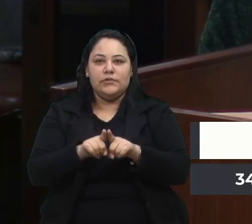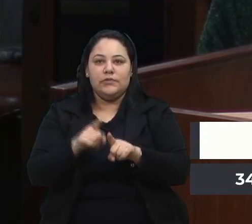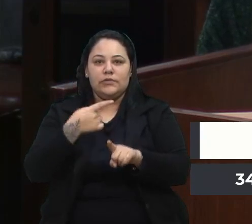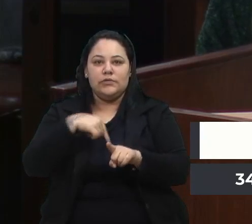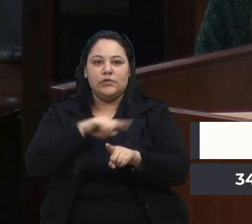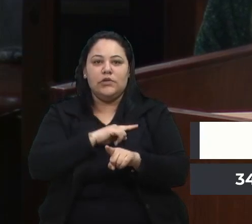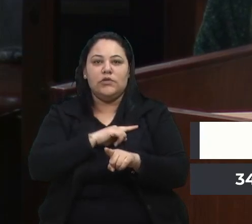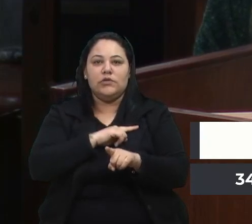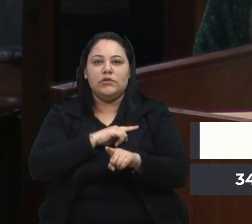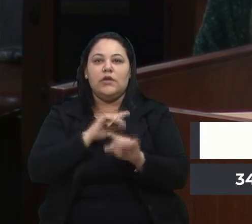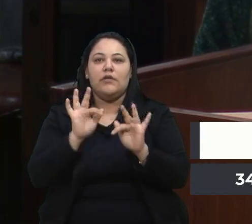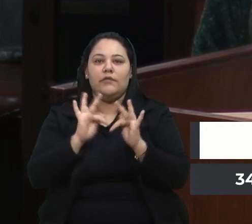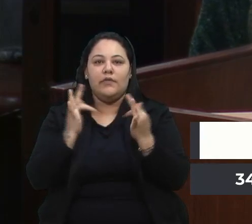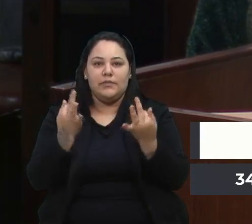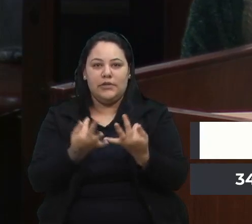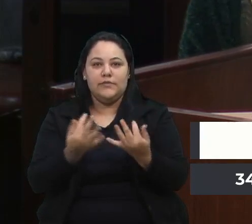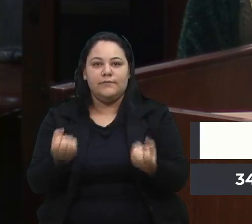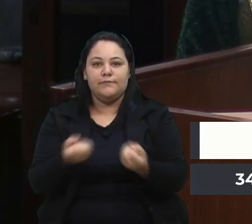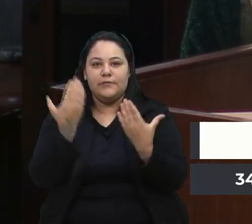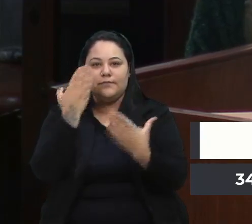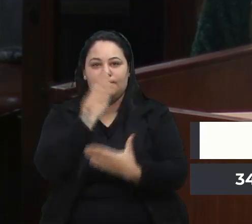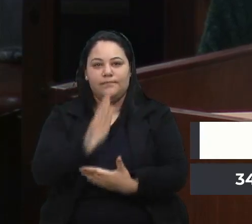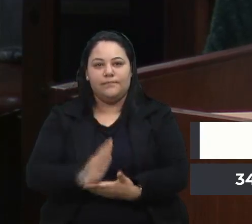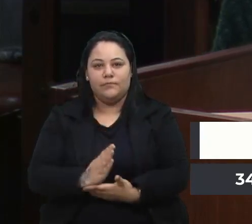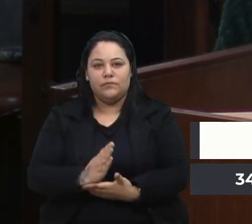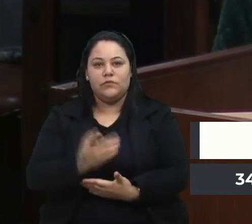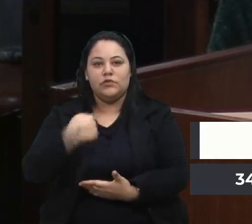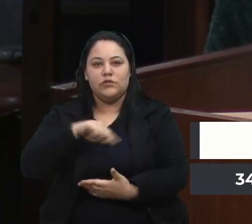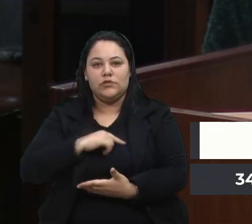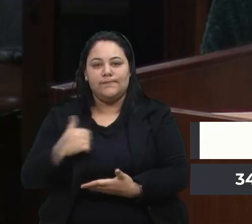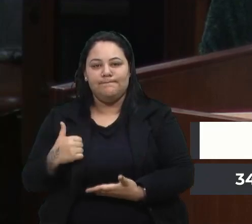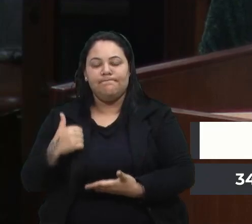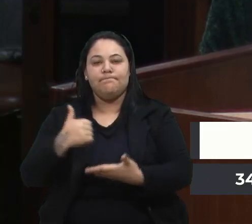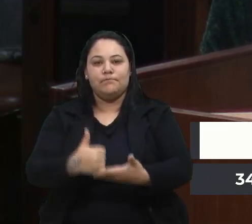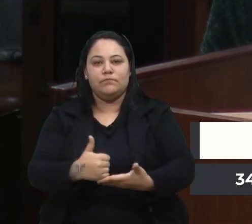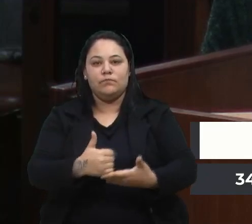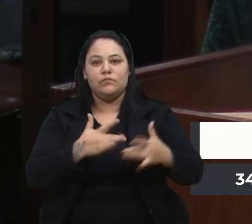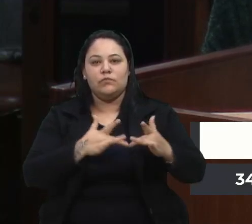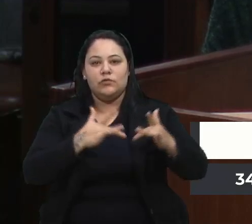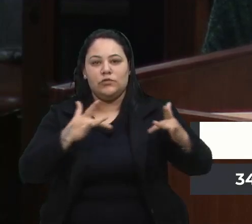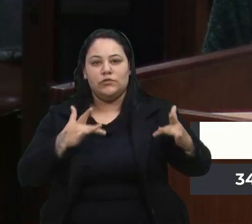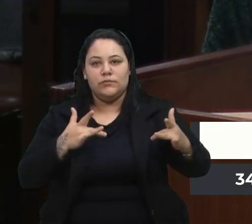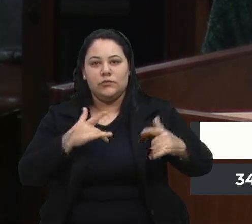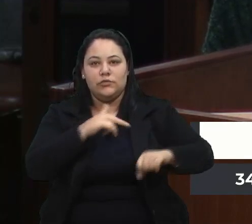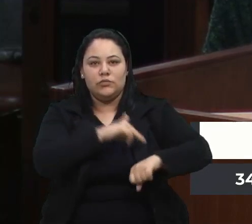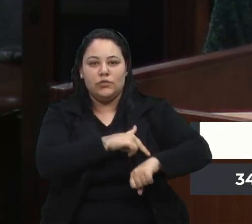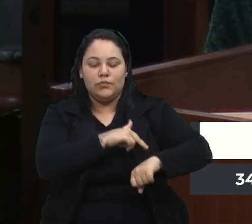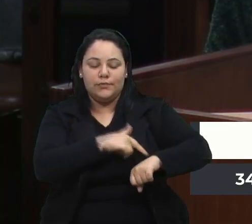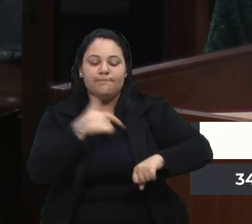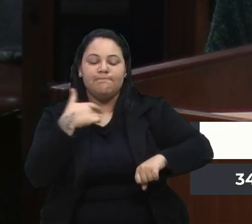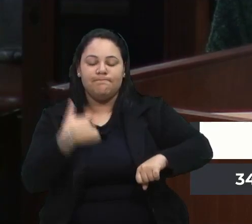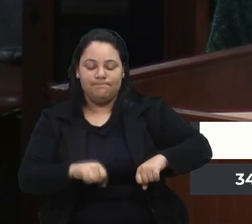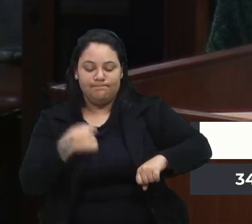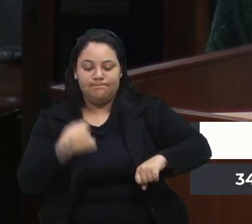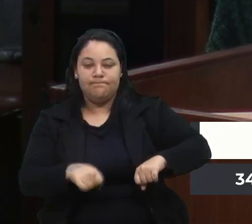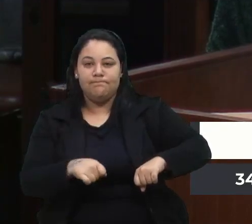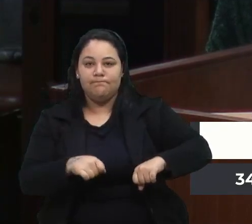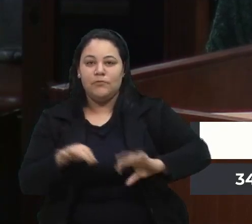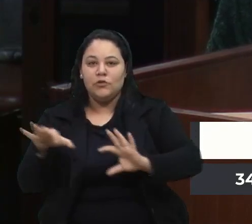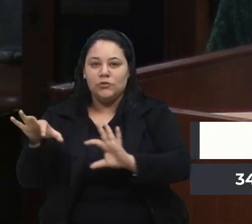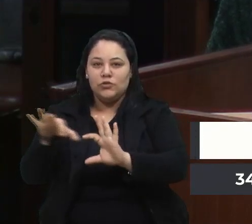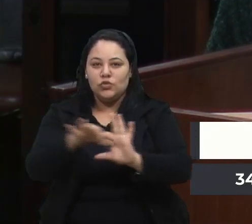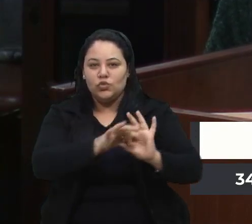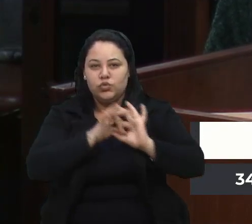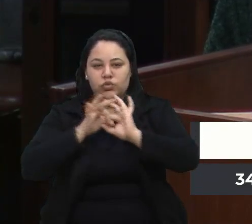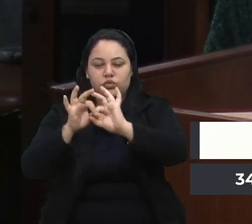Festa Nacional da Uva está aqui para prestar o apoio e a solidariedade neste momento de necessidade. Vamos unir as nossas